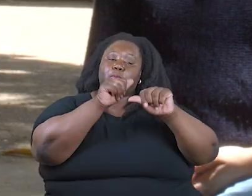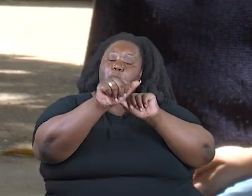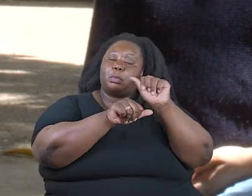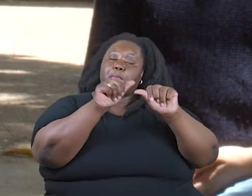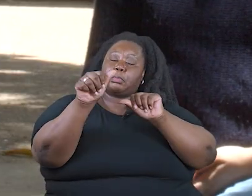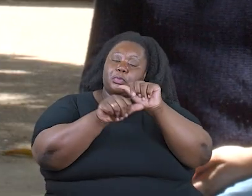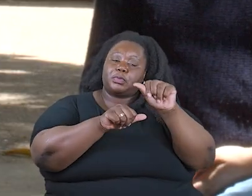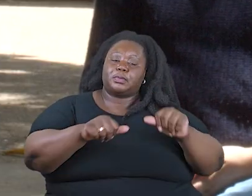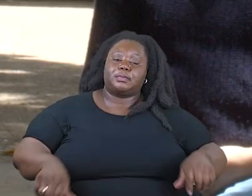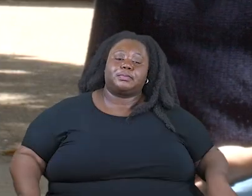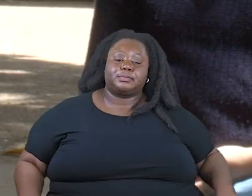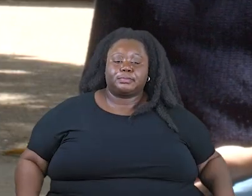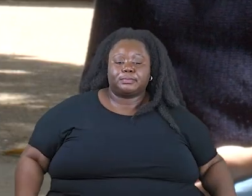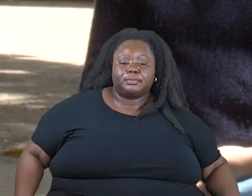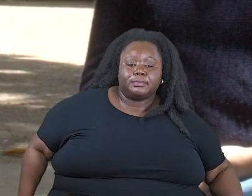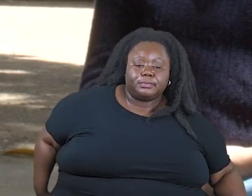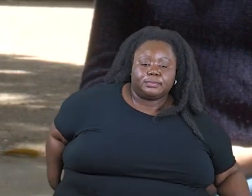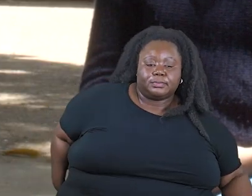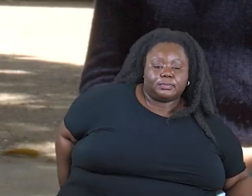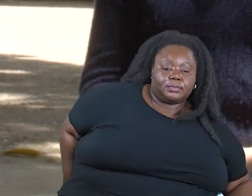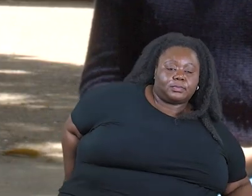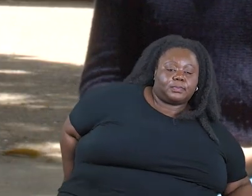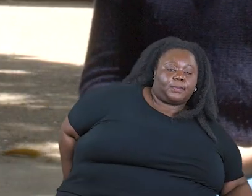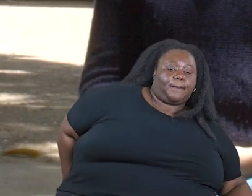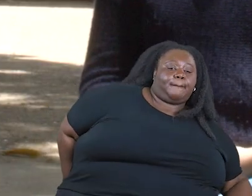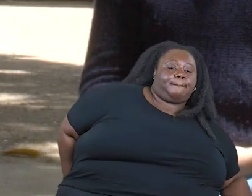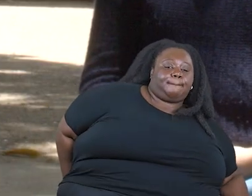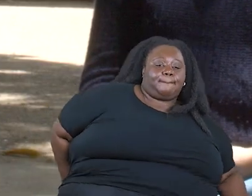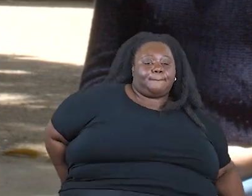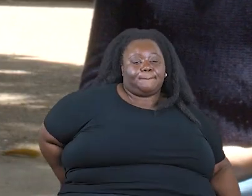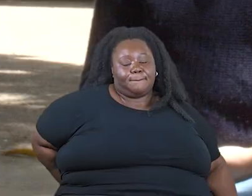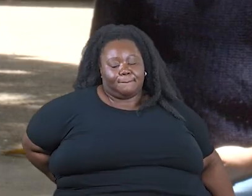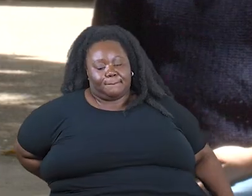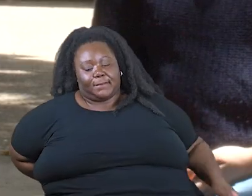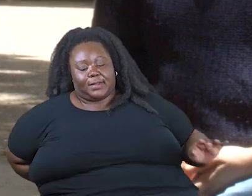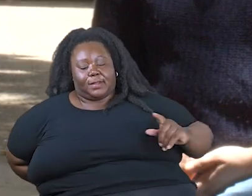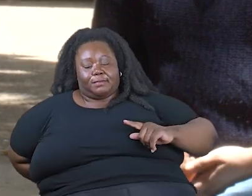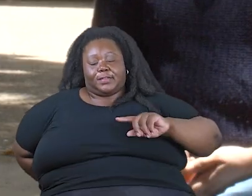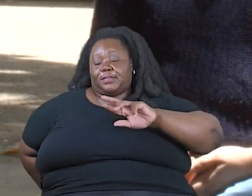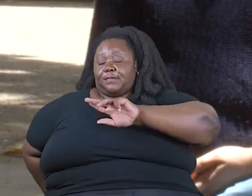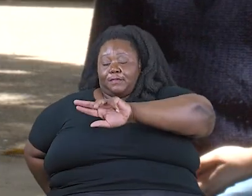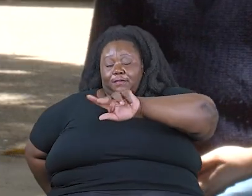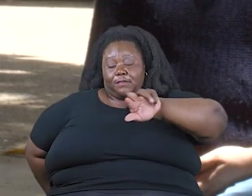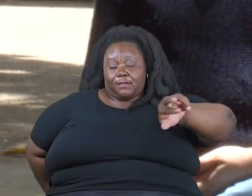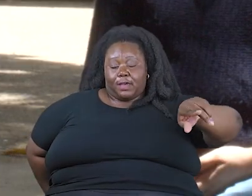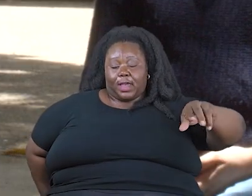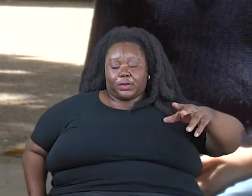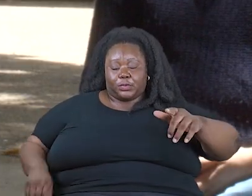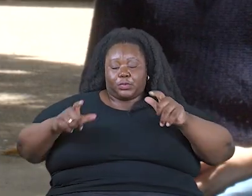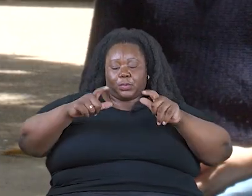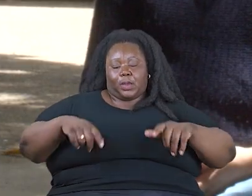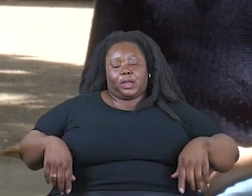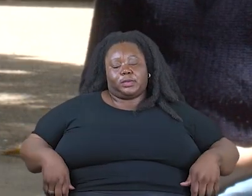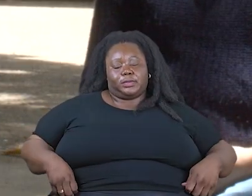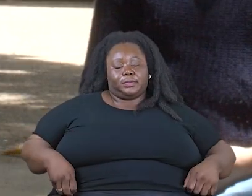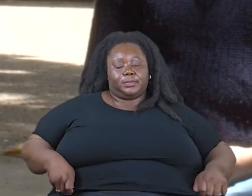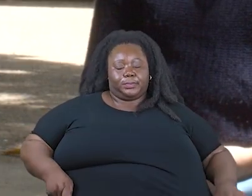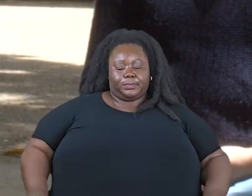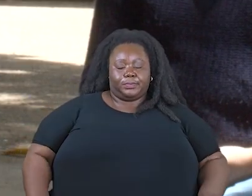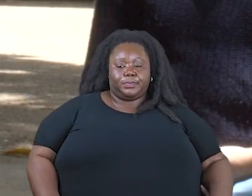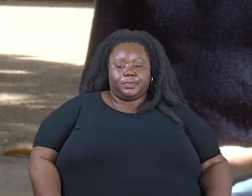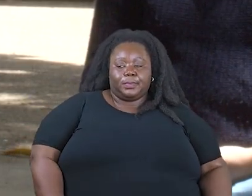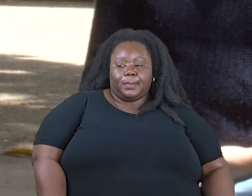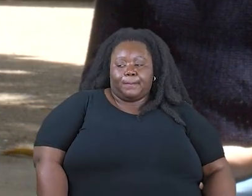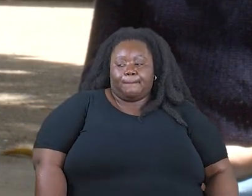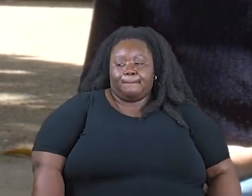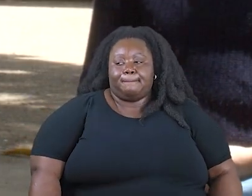nome diferente, né? Então ele já fez feira no Parque Municipal, já fez no Sesc, fez em vários lugares.